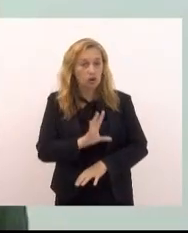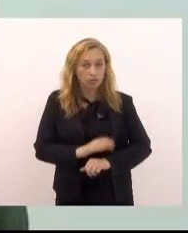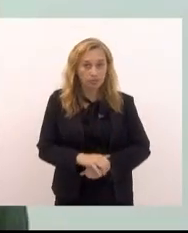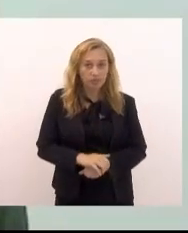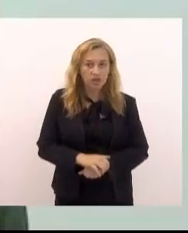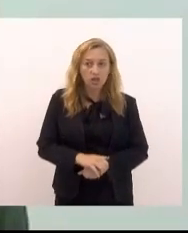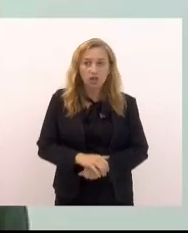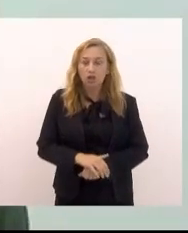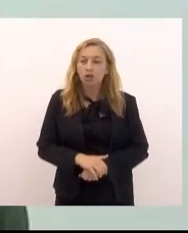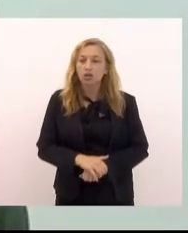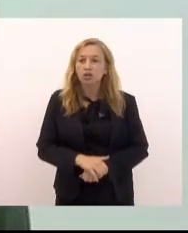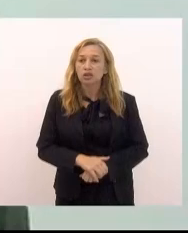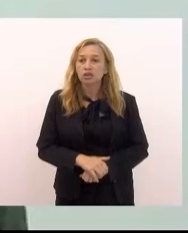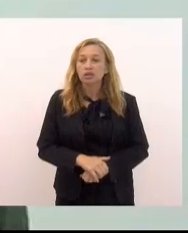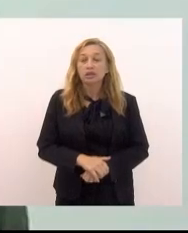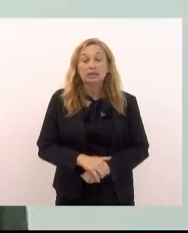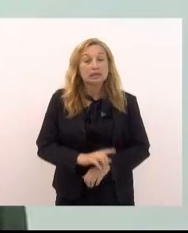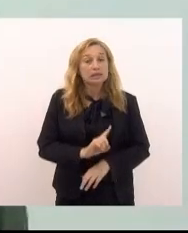Jamais